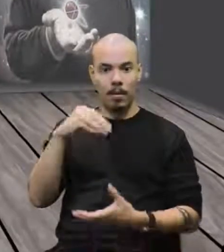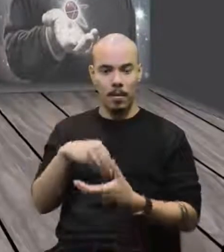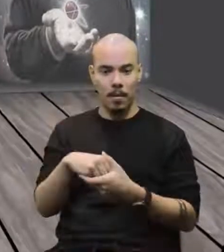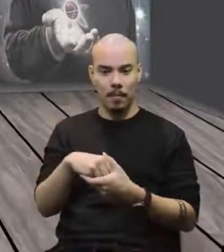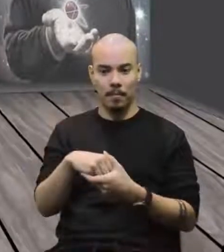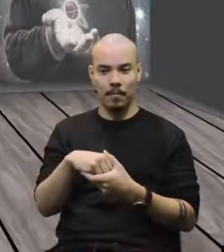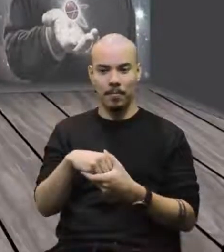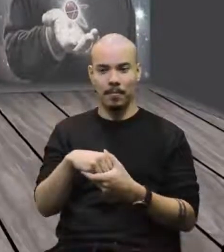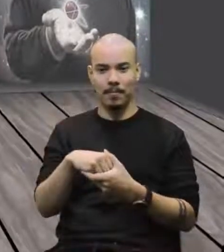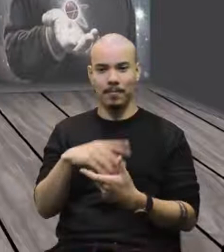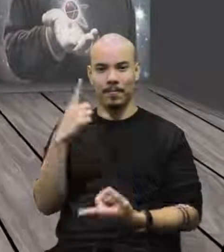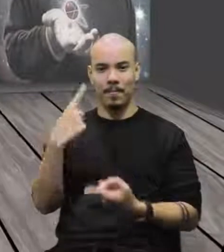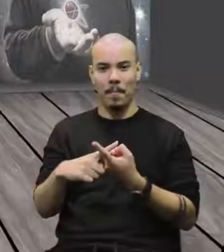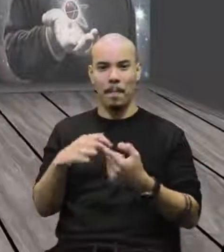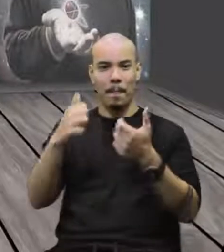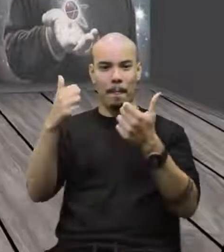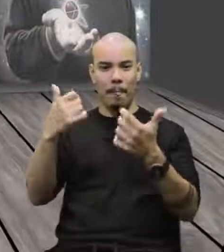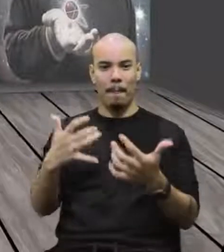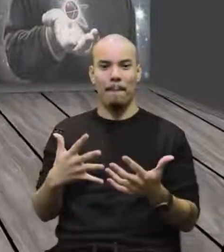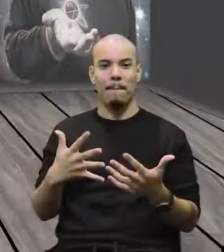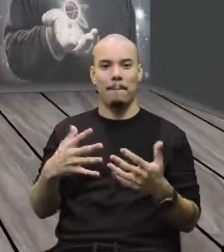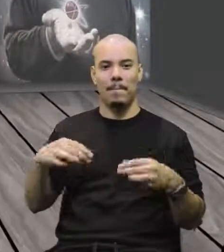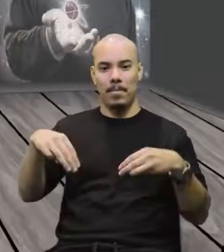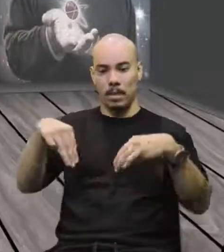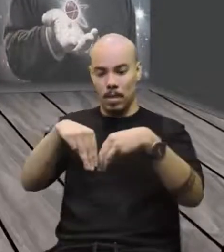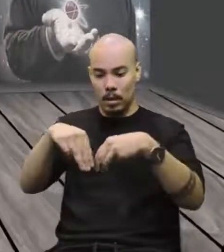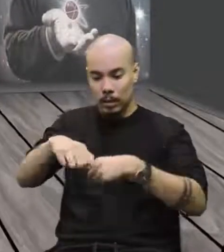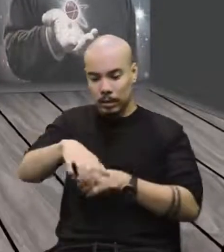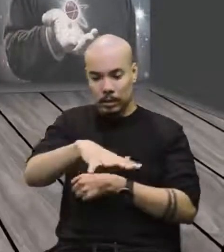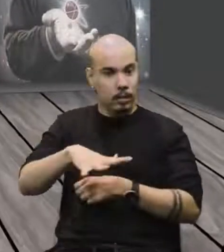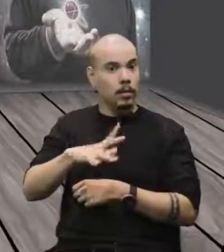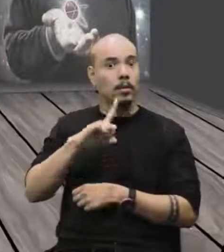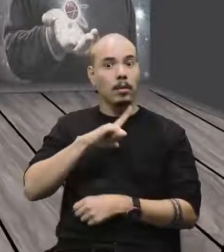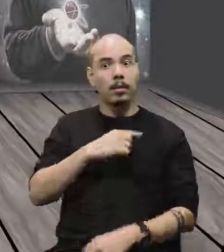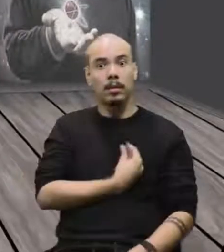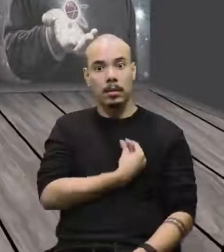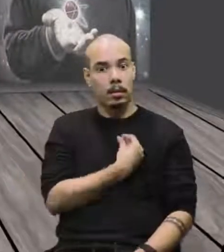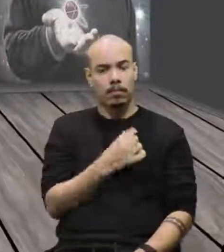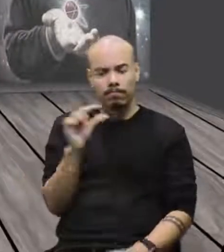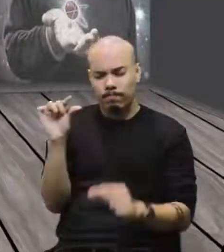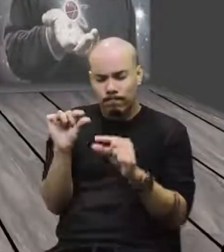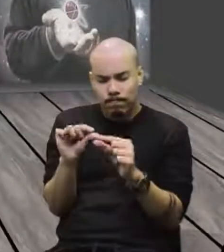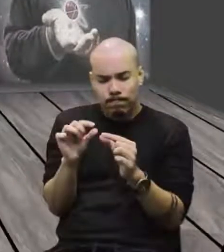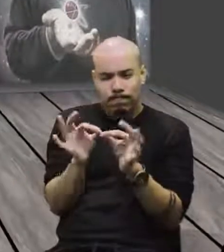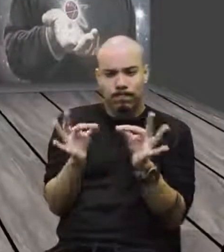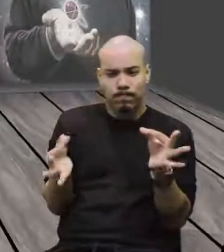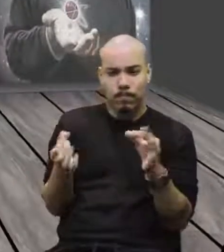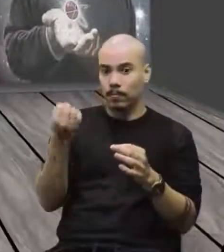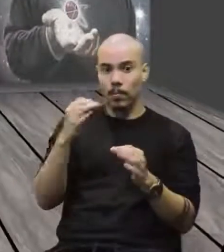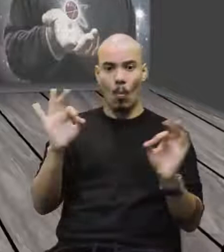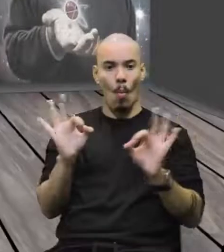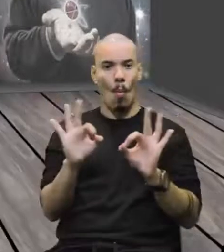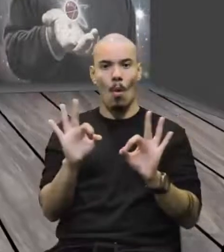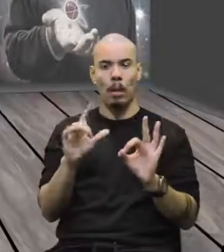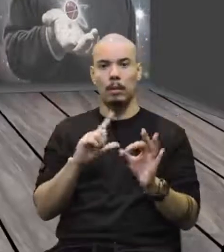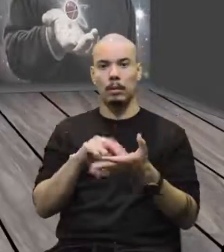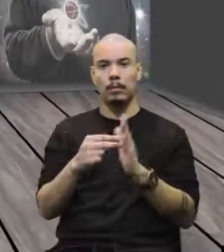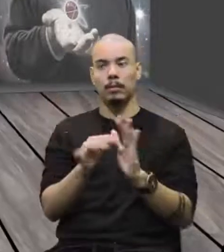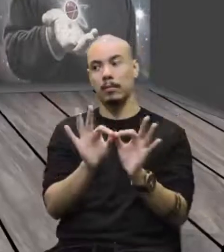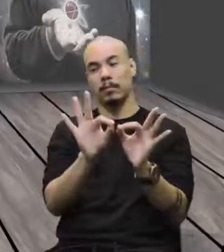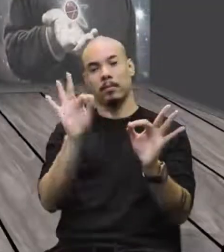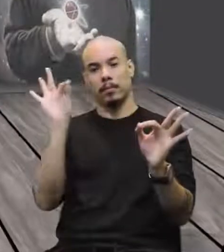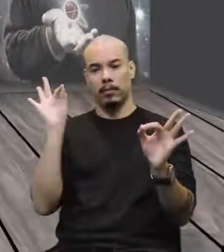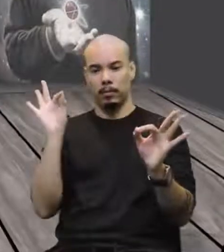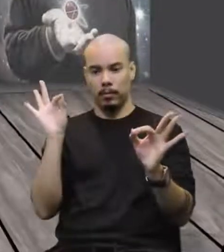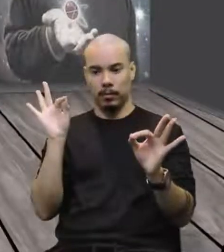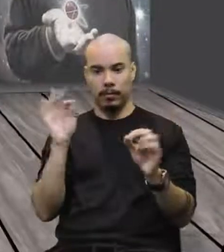Como ele fala um campo elétrico, está dizendo que existe, mesmo que seja Só pequeno. isso, se não tiver no campo de atuação, aí está muito distante, está no infinito.